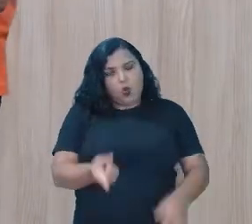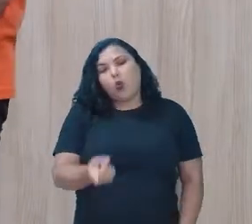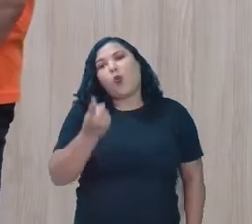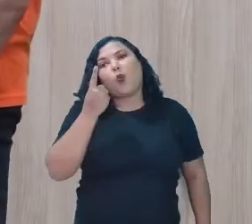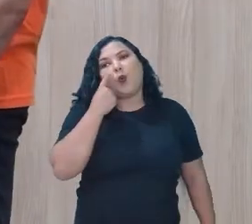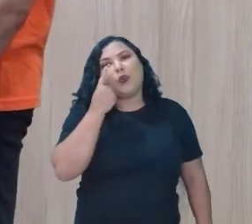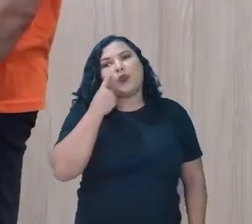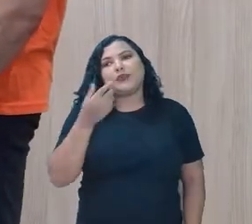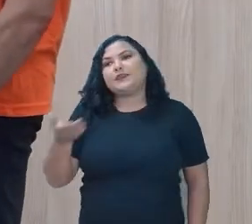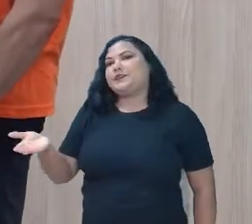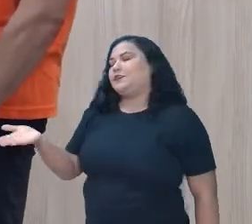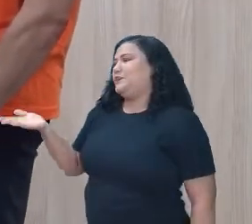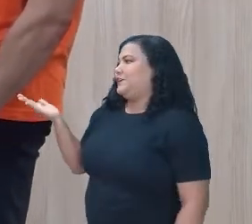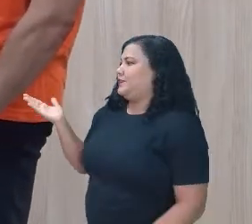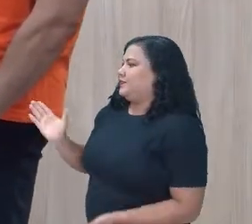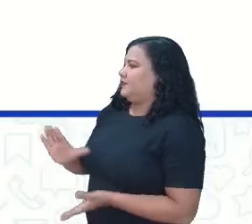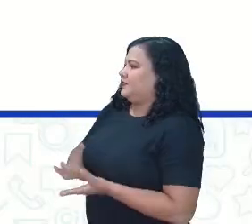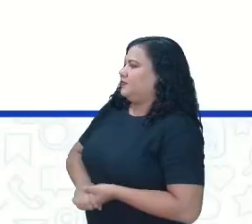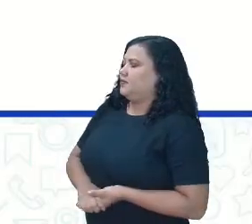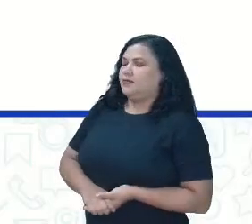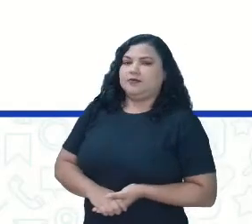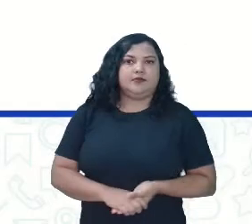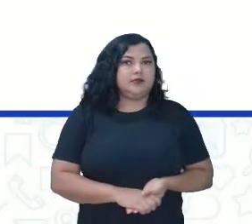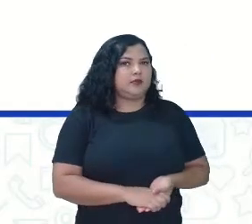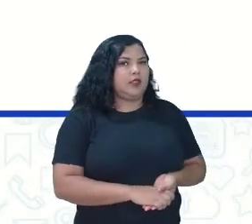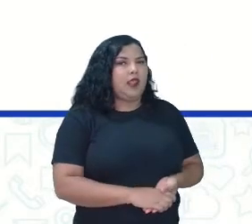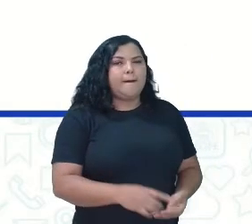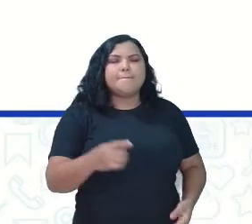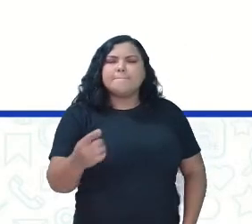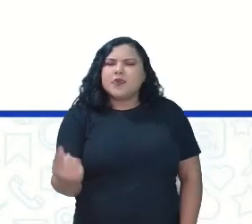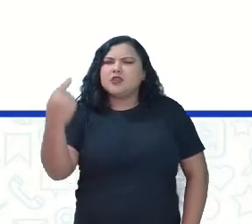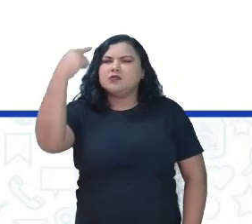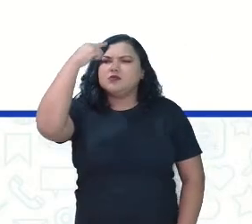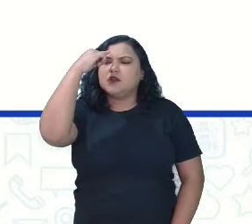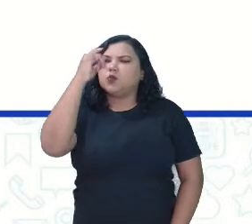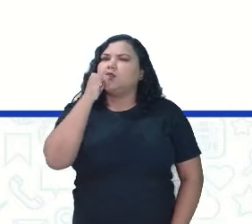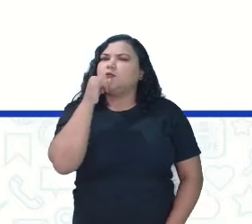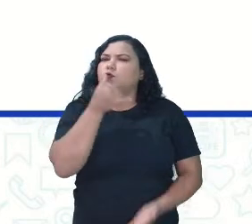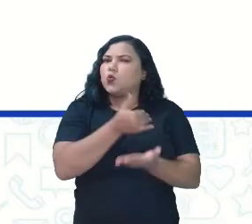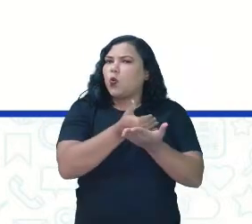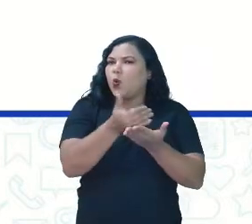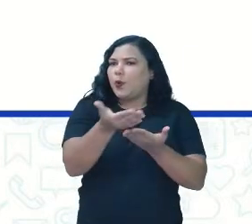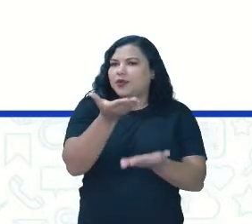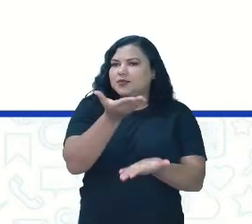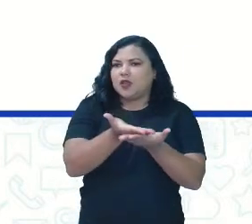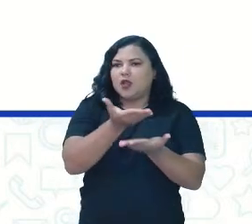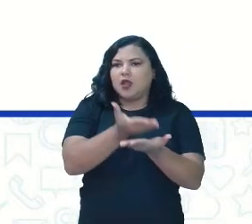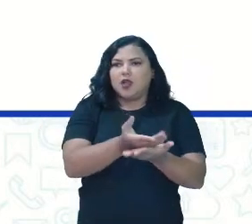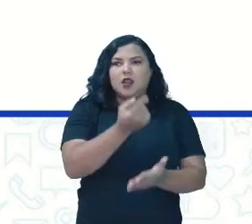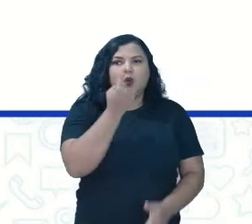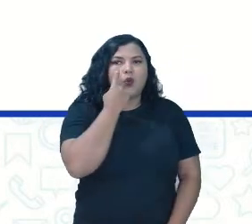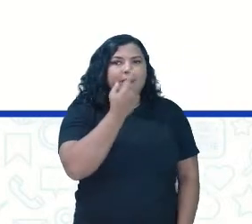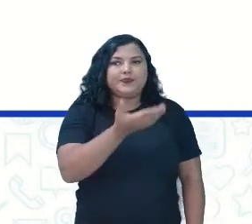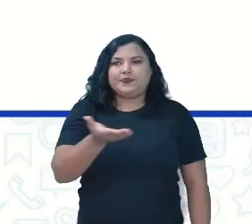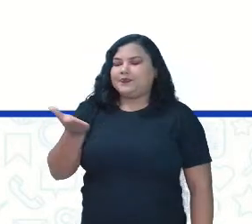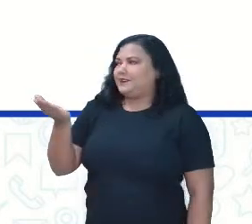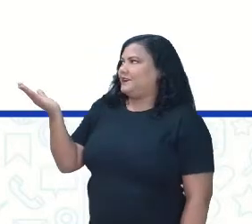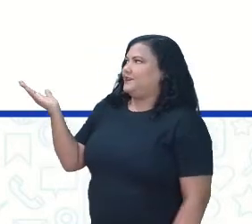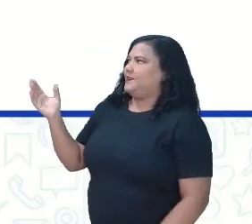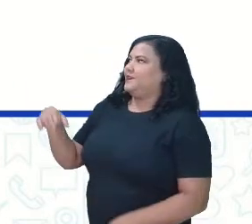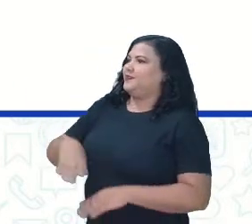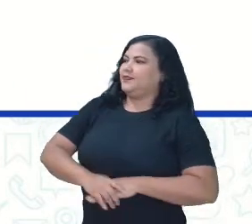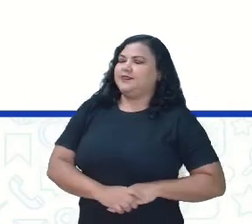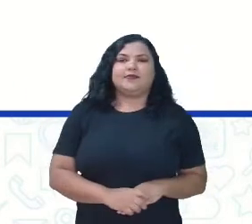Então, voltando aqui para a ideia do exemplo que eu trouxe aqui no início da nossa aula, a gente vai resolver